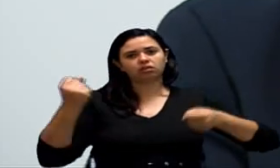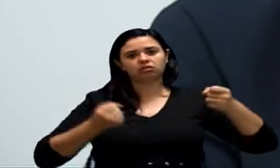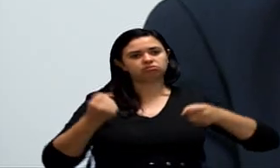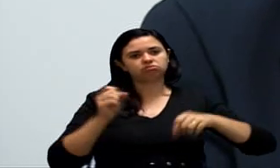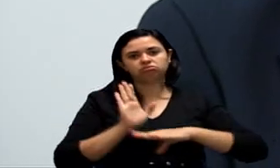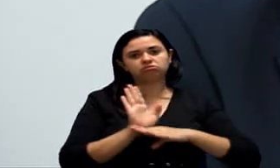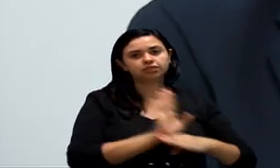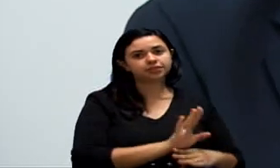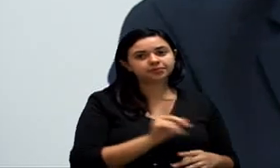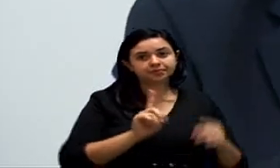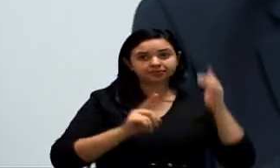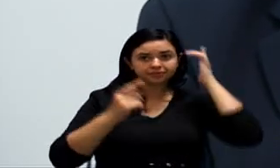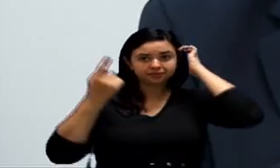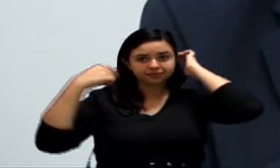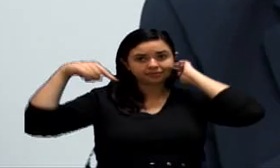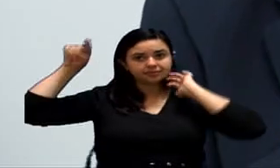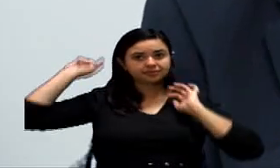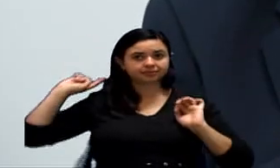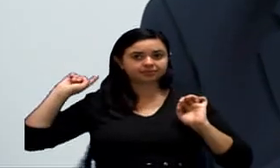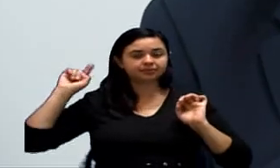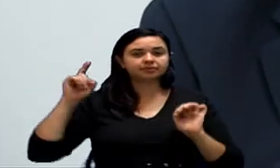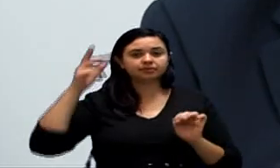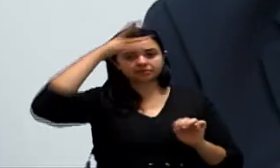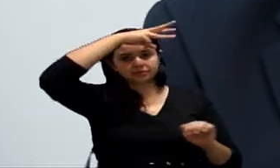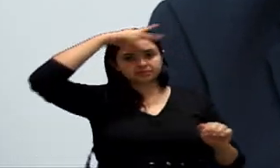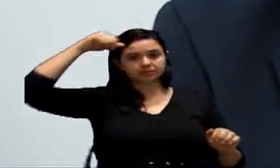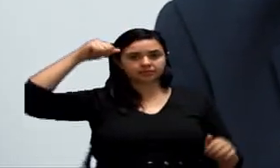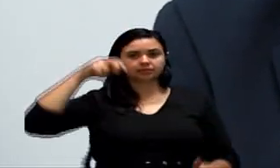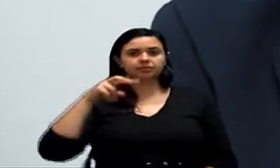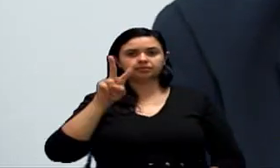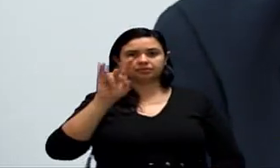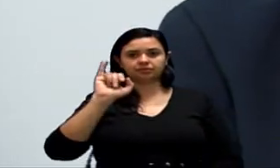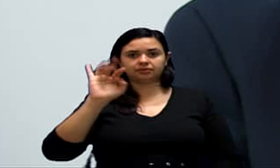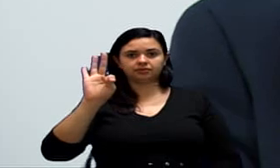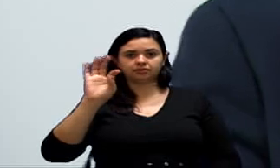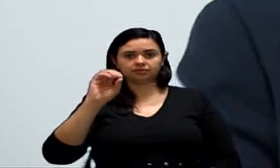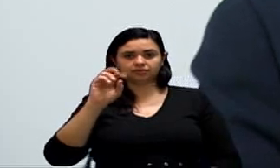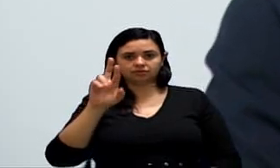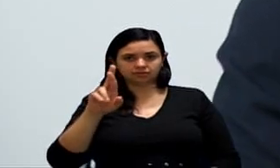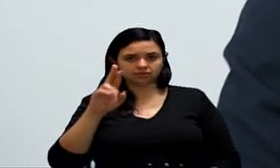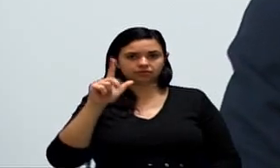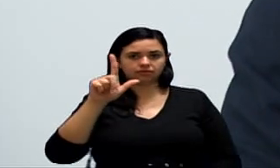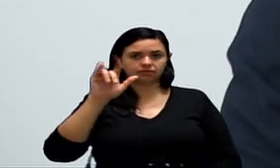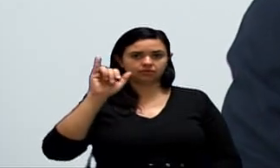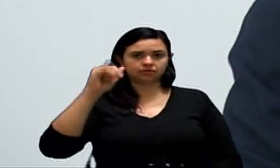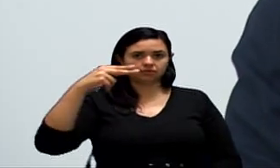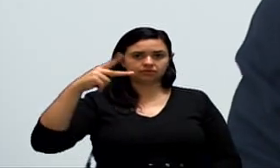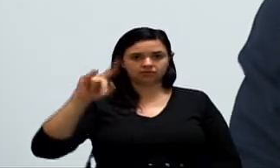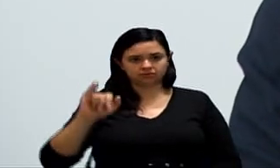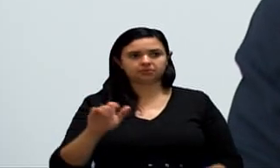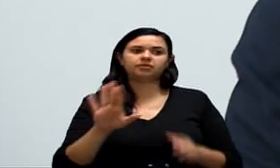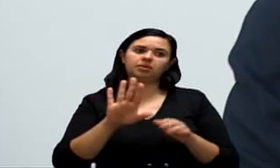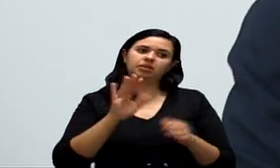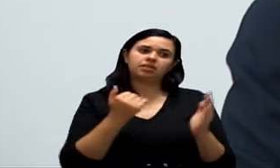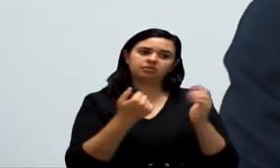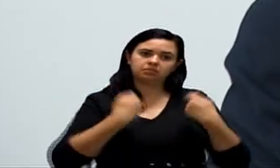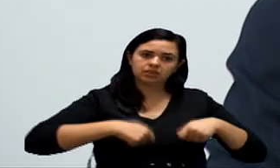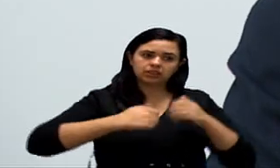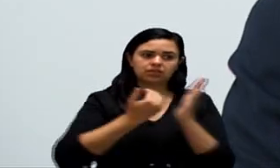do prefeito, ex-prefeito Vitor Lipe. Foi o Vitor Lipe na época que implantou esse programa. Só tem que aumentar mais carro, aumentar mais